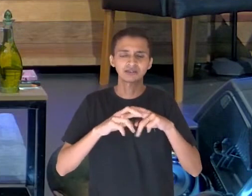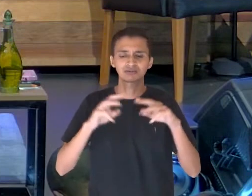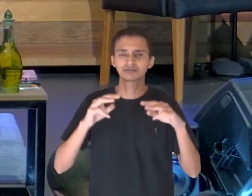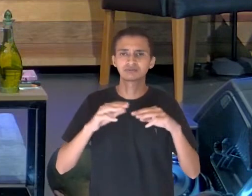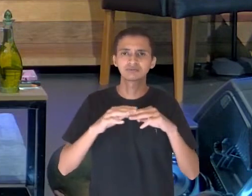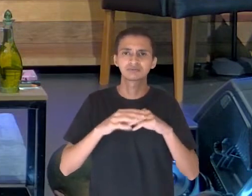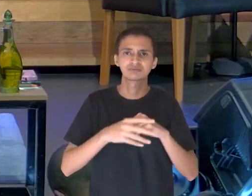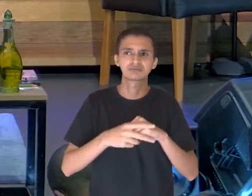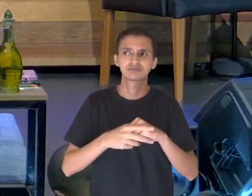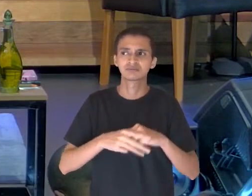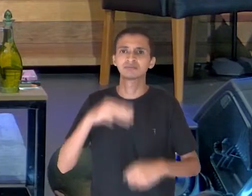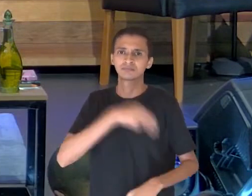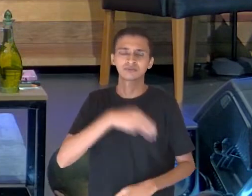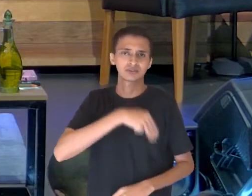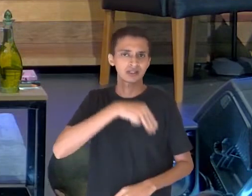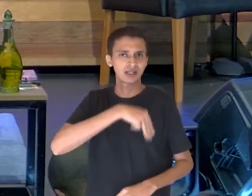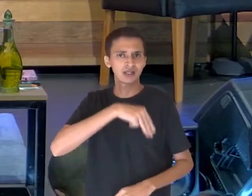Hã?